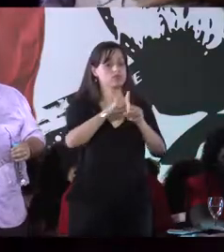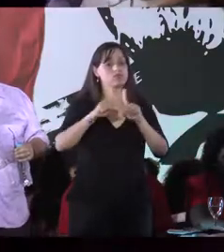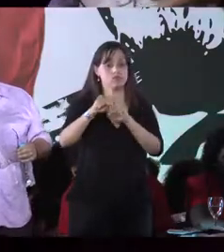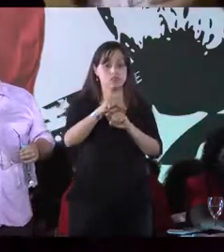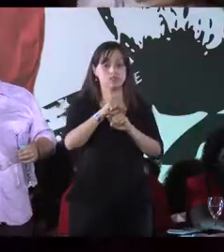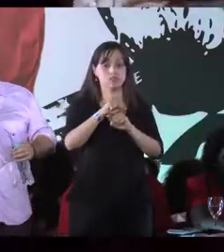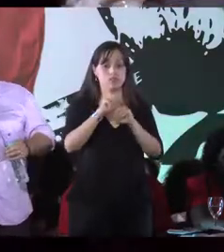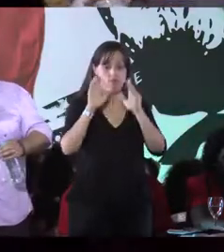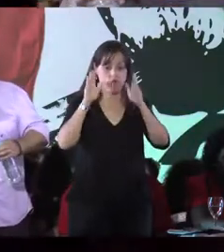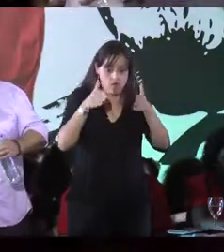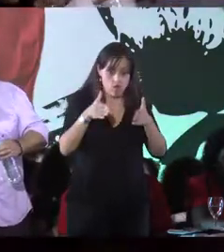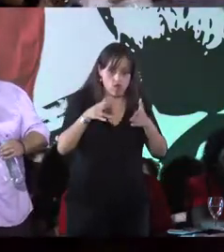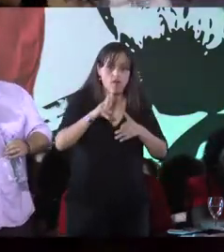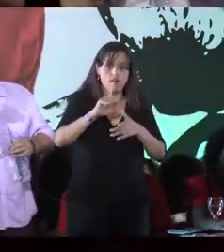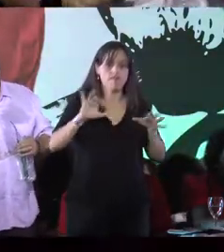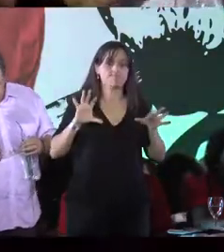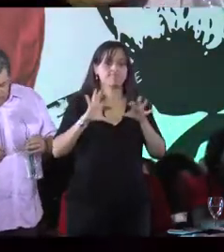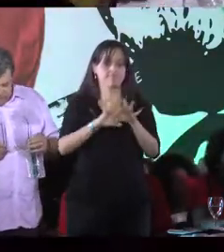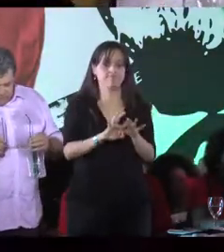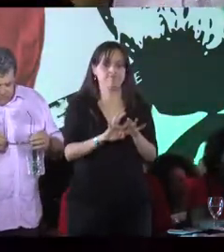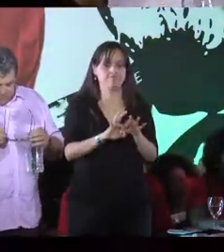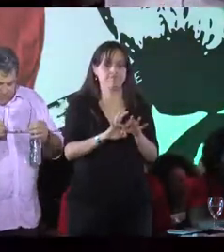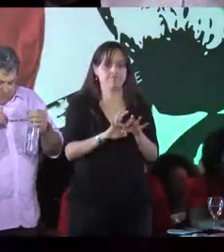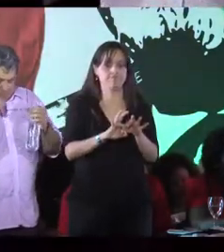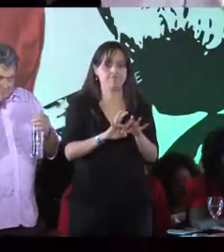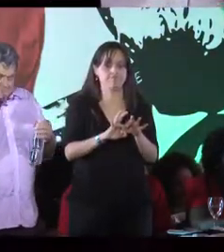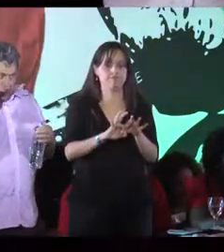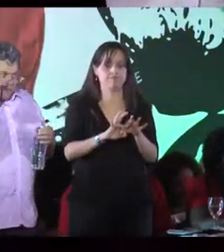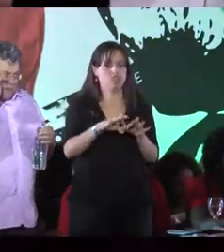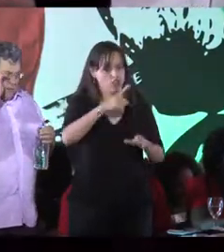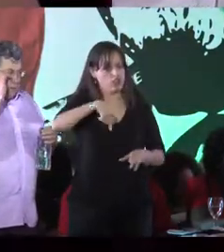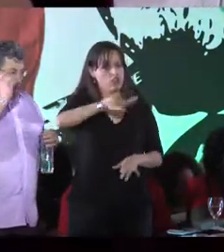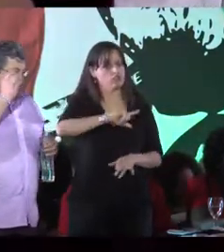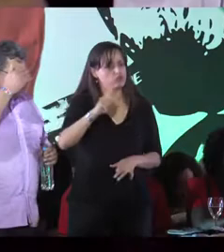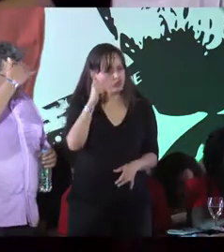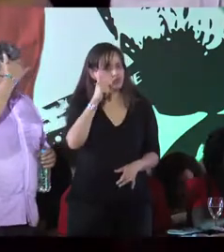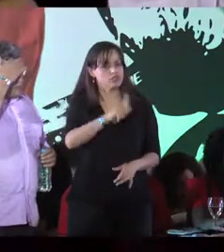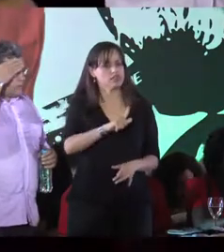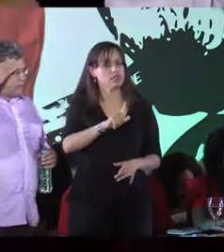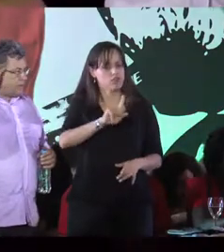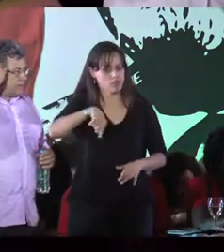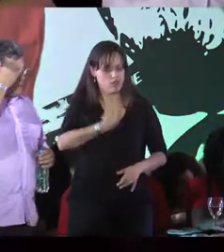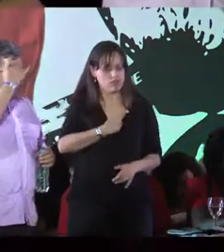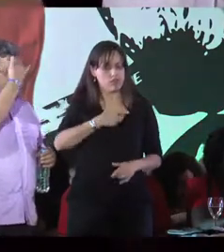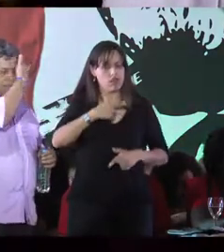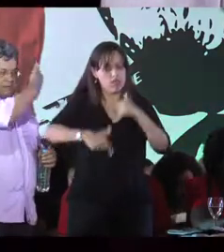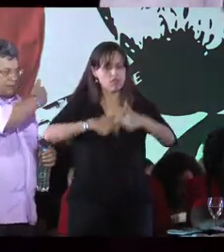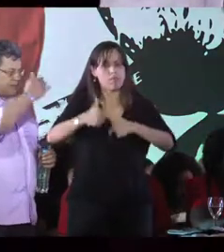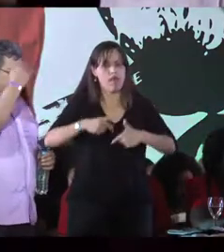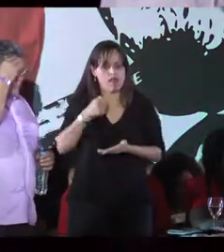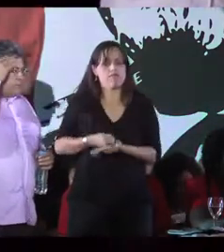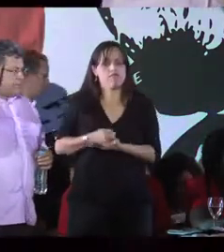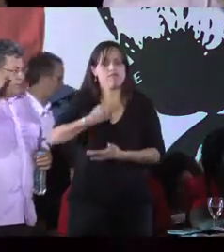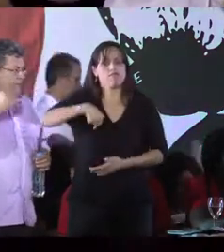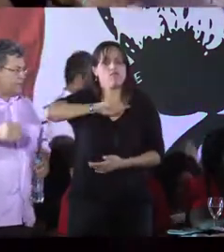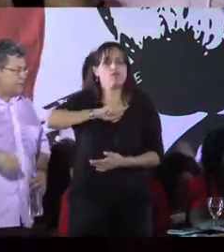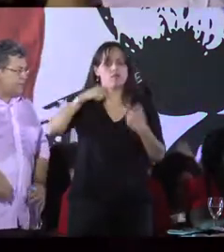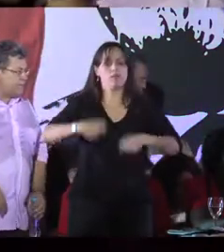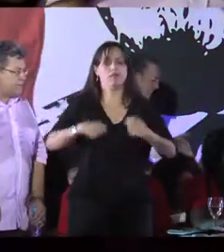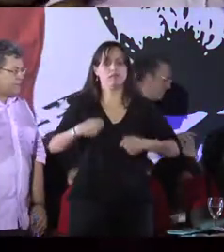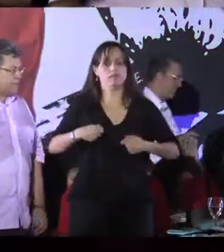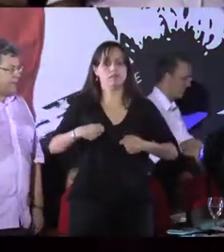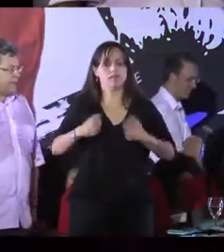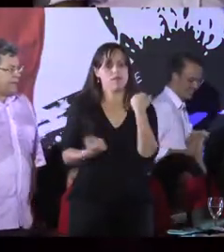uma aliança estratégica até que a gente cumpra o nosso dever com o povo brasileiro. Será assim também no